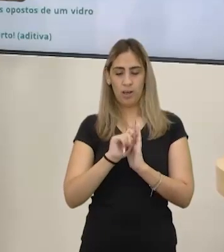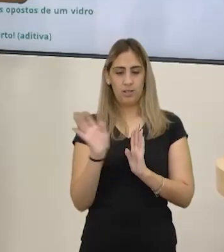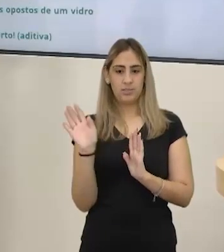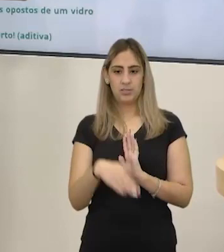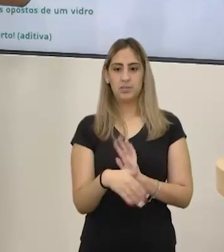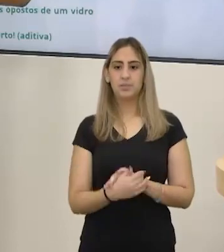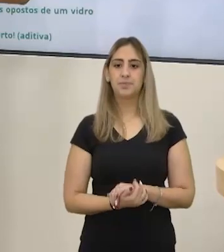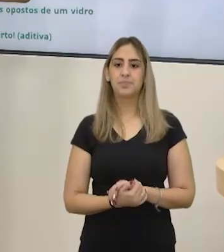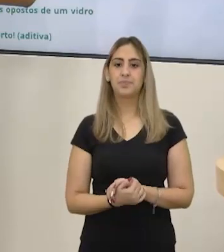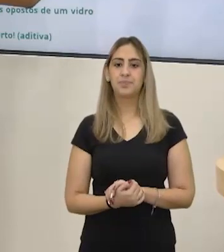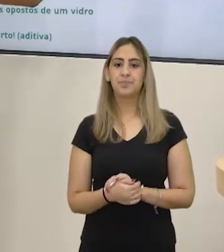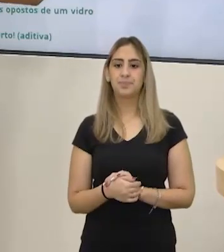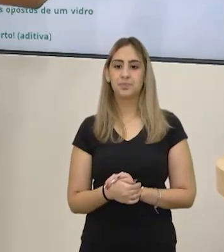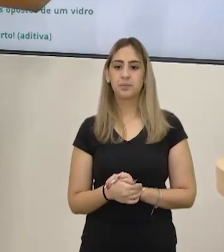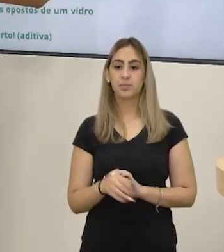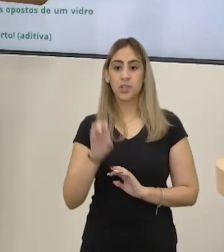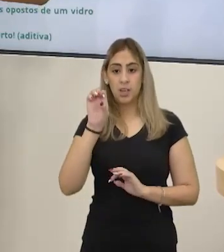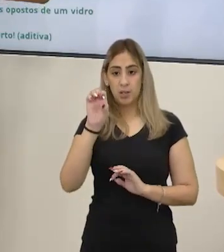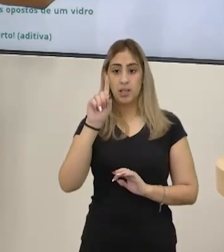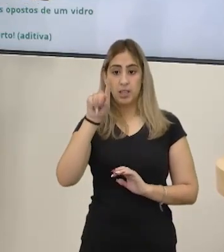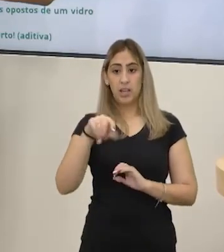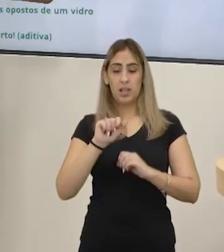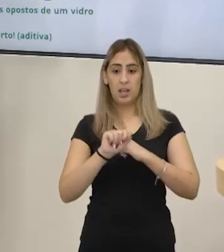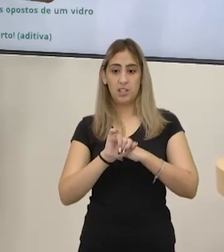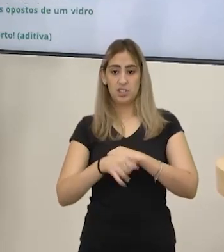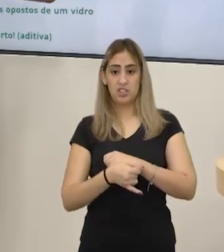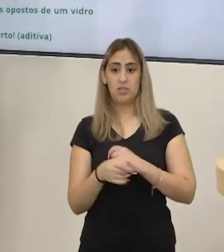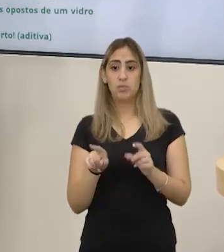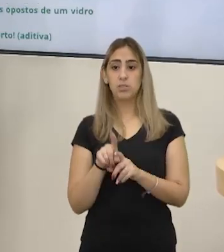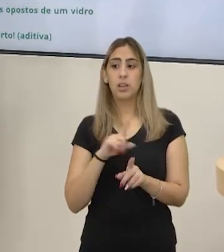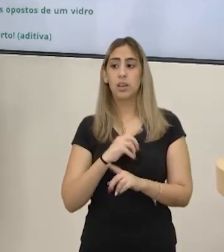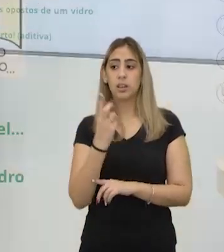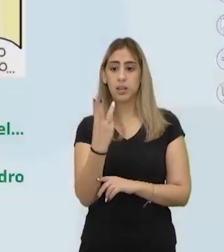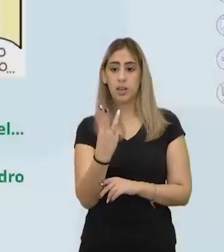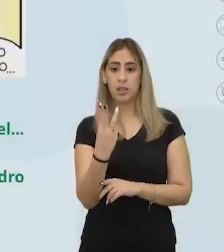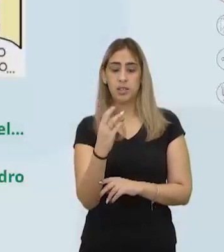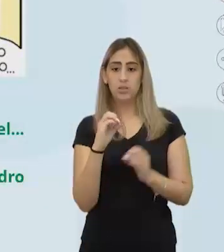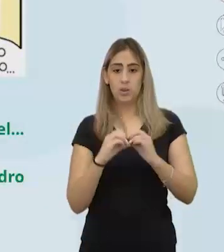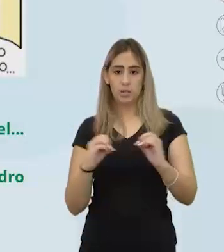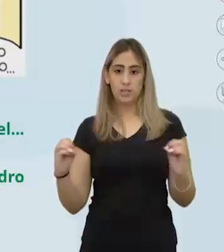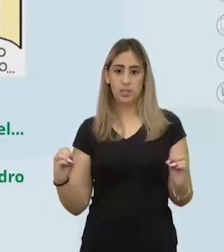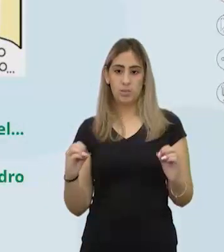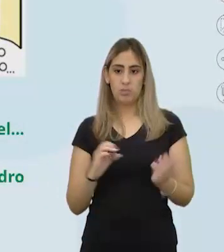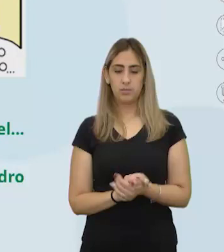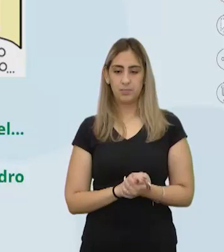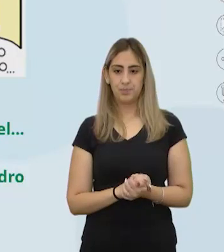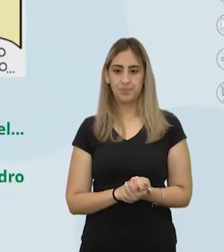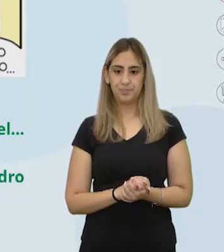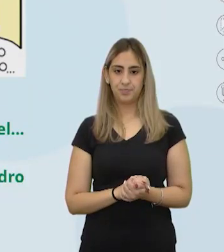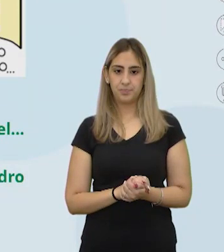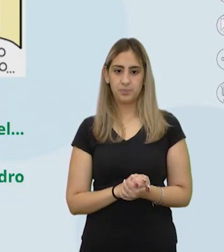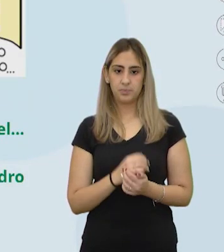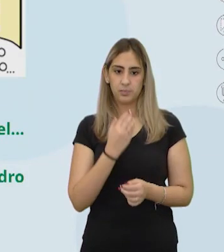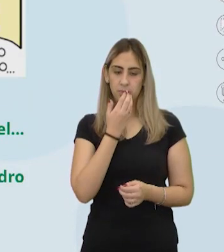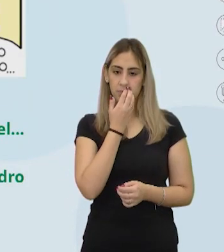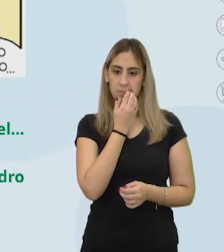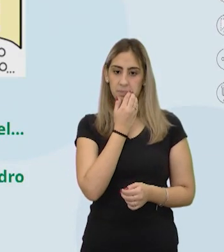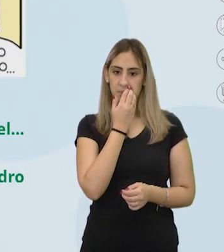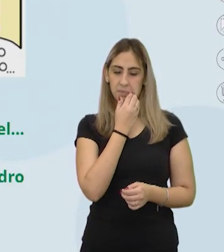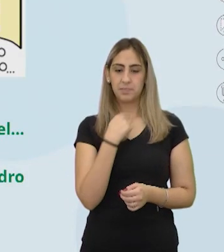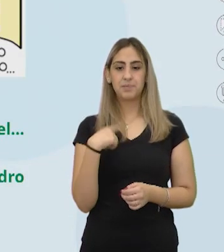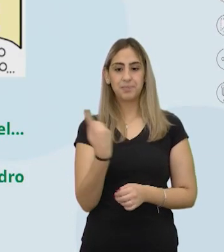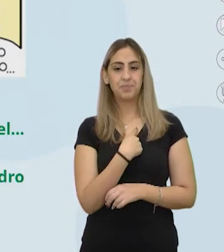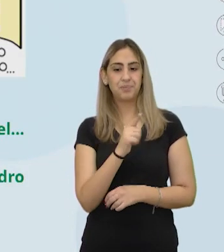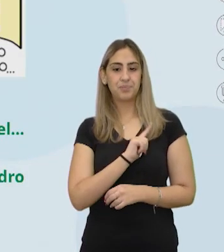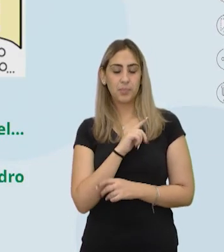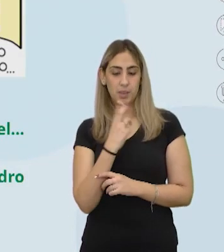e o E aqui é aditivo. Então, tinha 3 orações, tá, gente? Aditiva. Então, nós temos